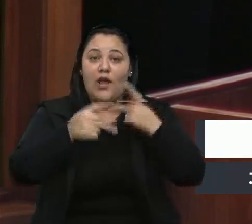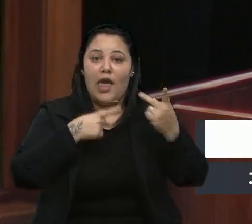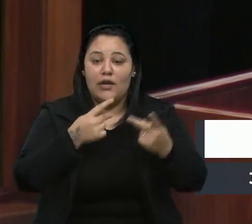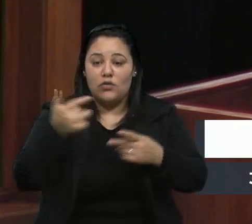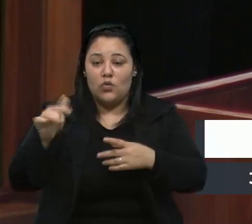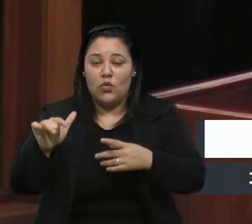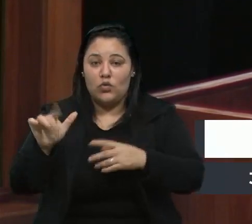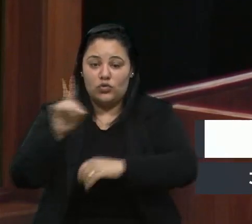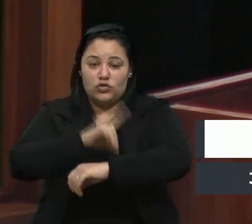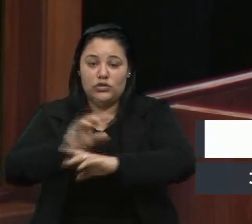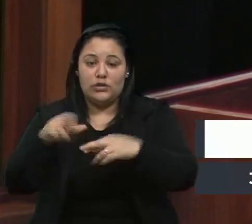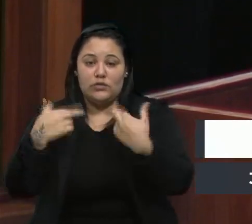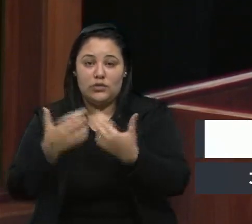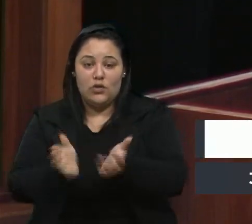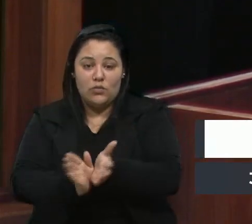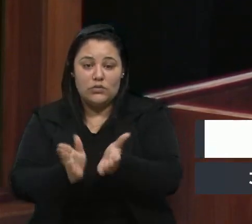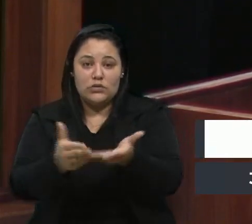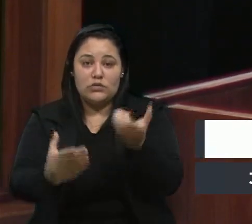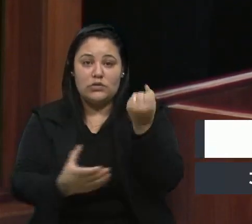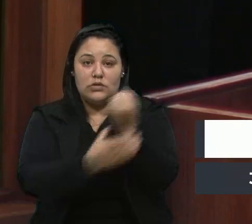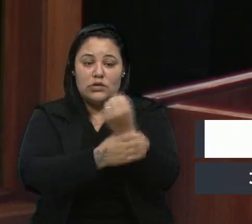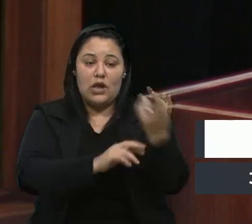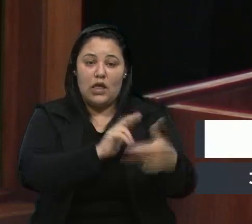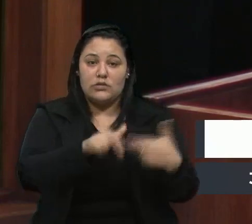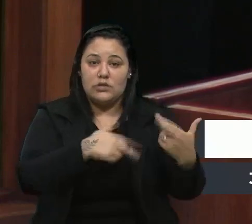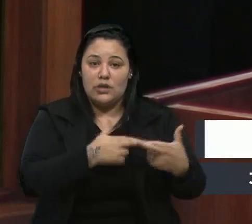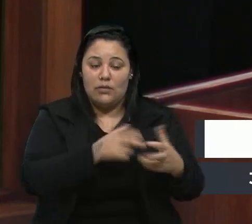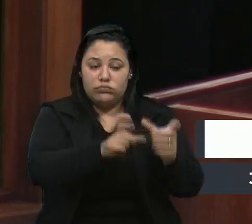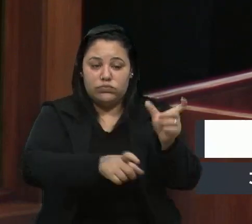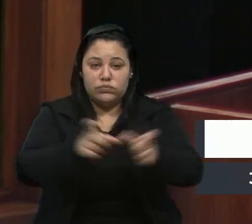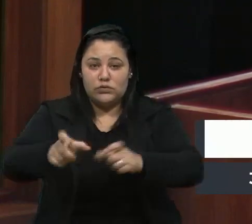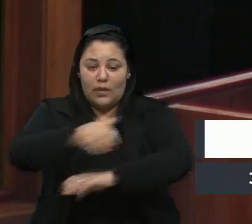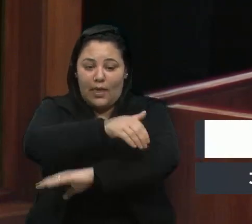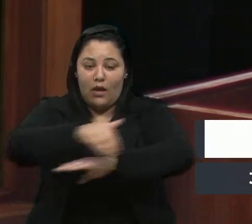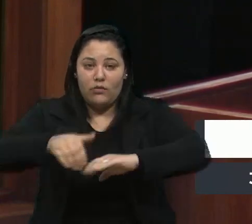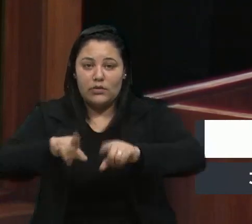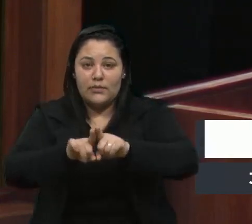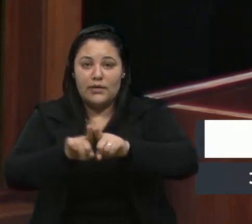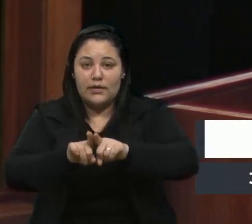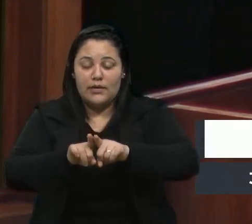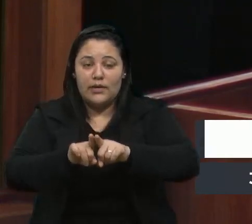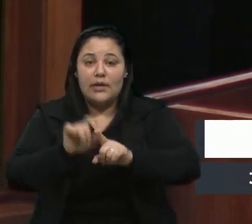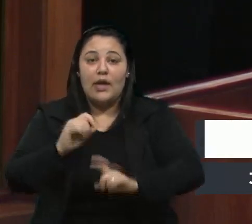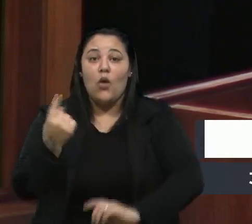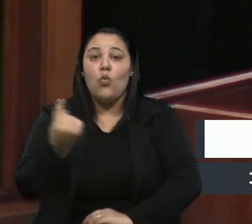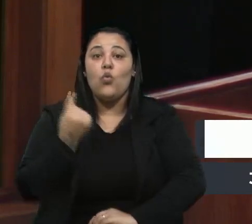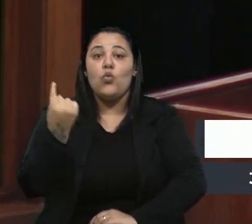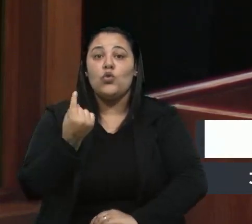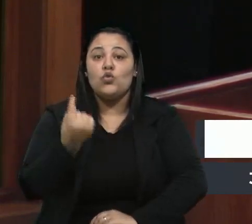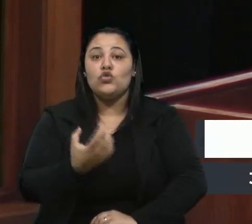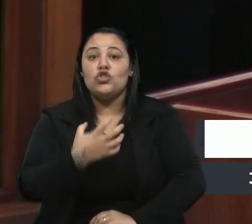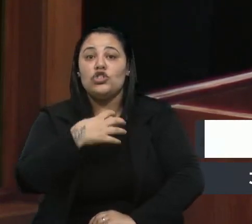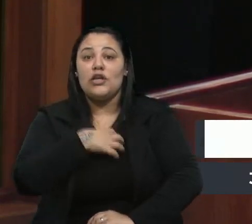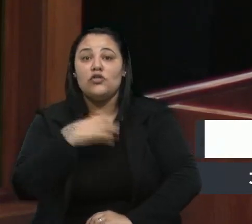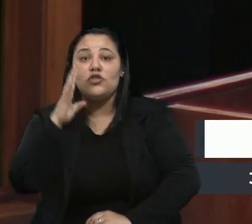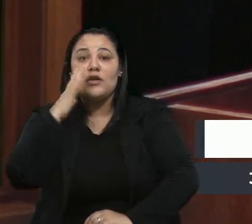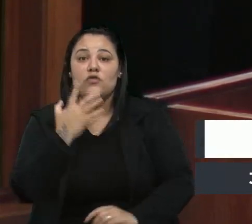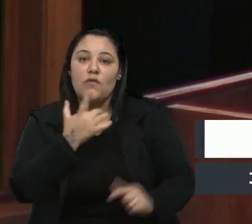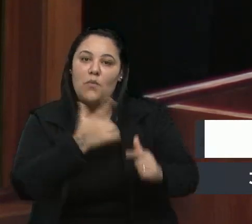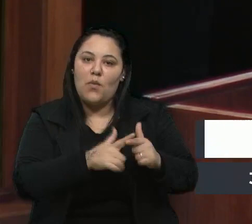da Comissão de Segurança a respeito dos moradores em situação de rua. Que a única forma de nós solucionar o